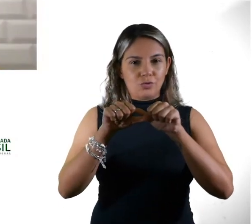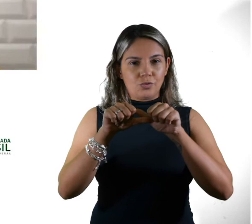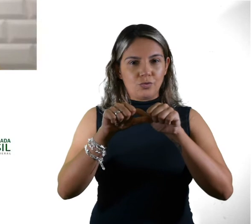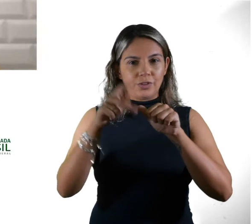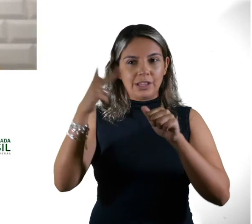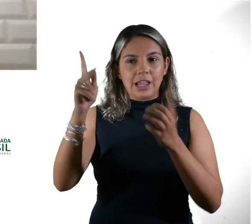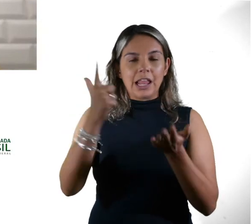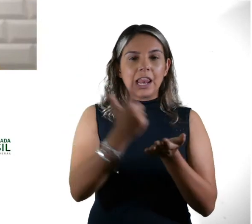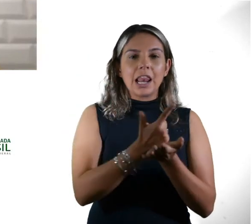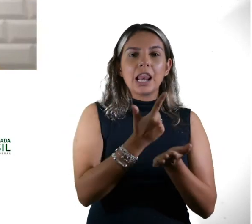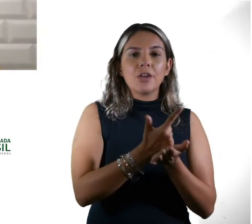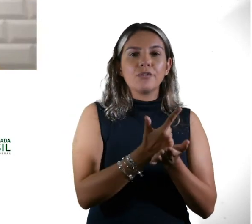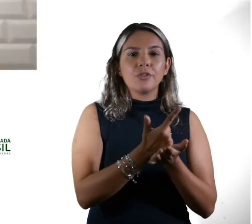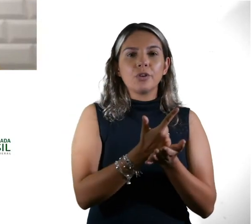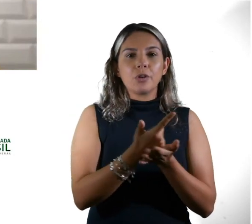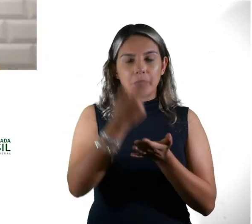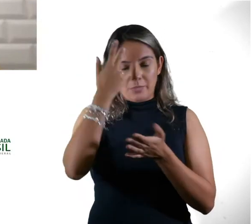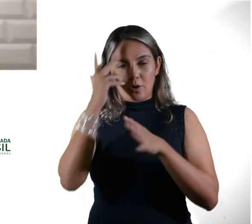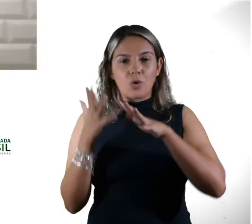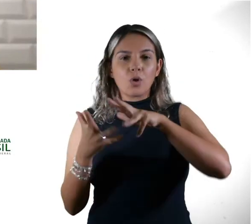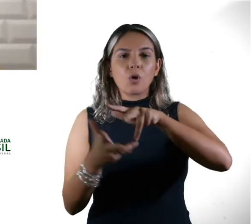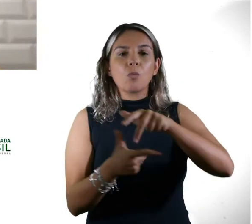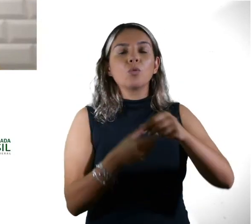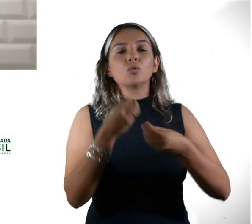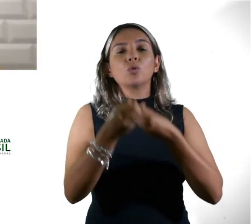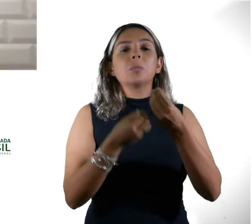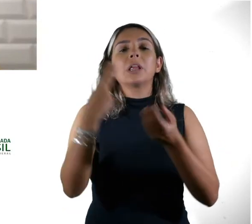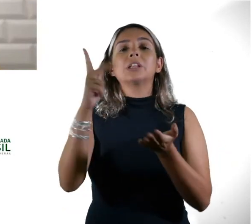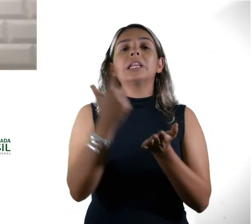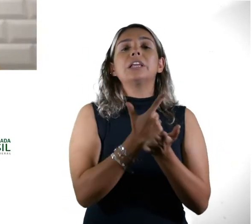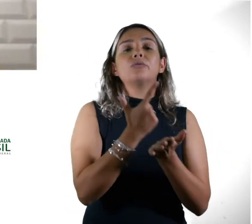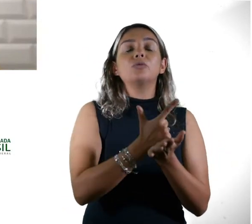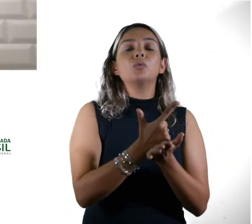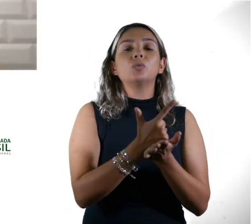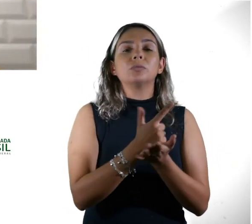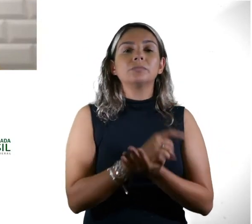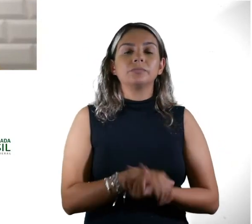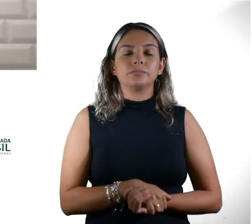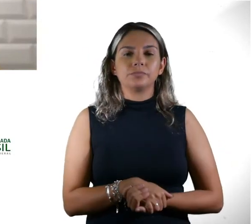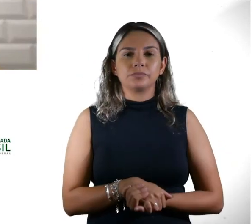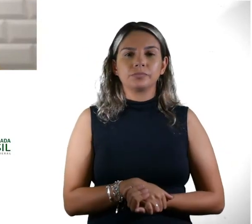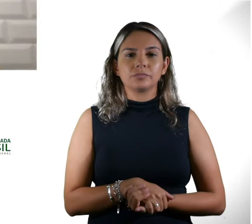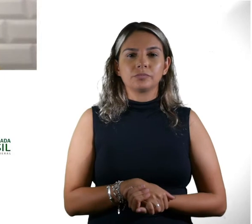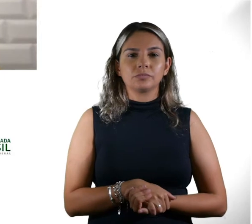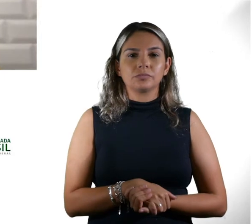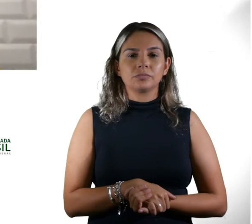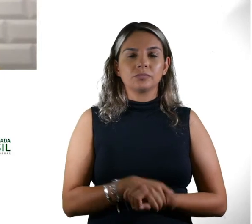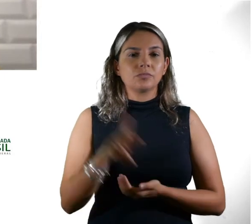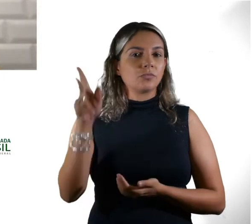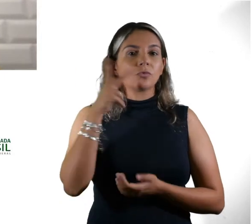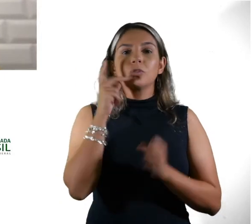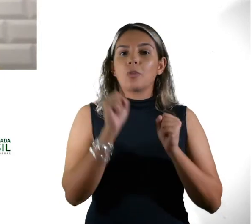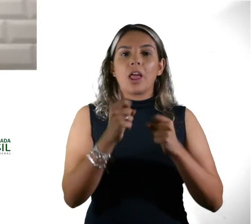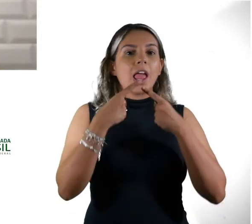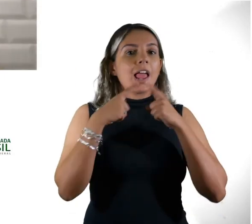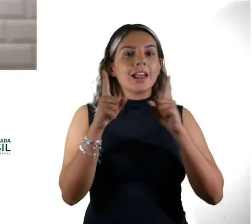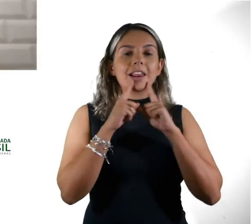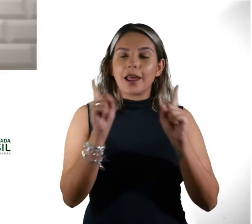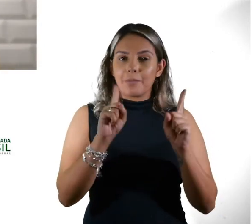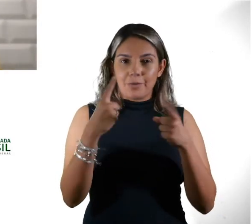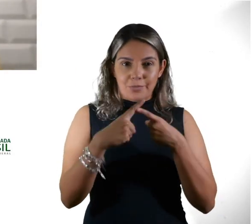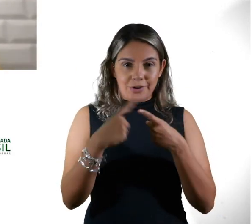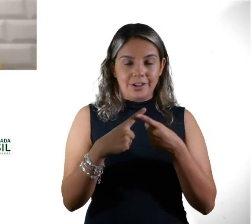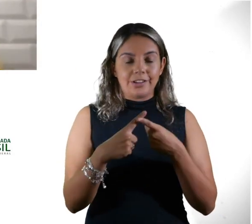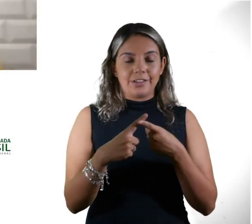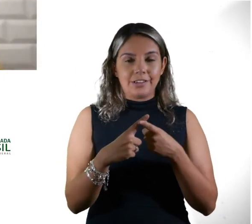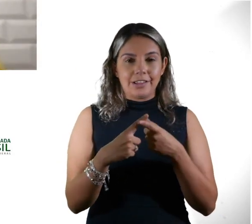status, por favor, das publicações dos seus livros pelo mundo. Como é que está? Olha, eu não